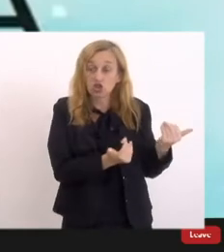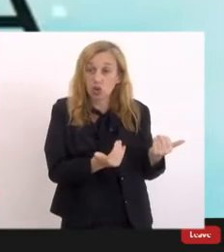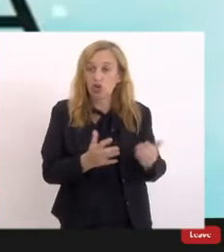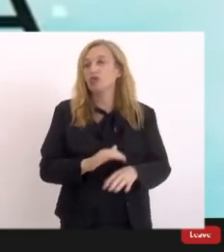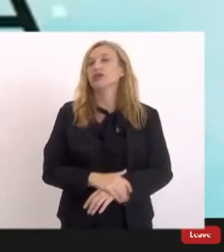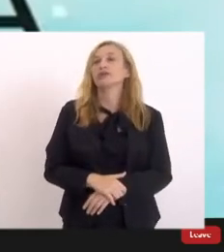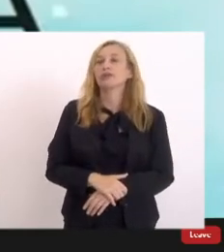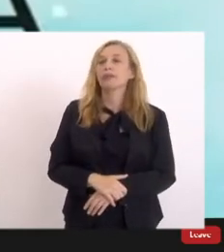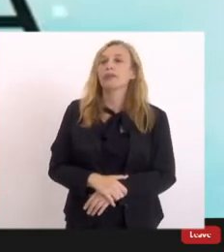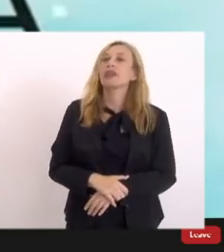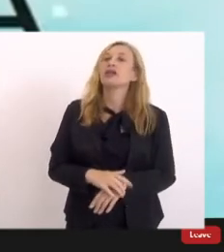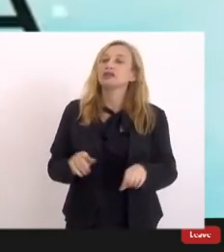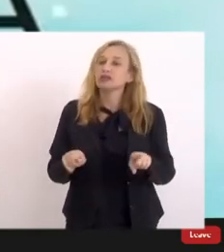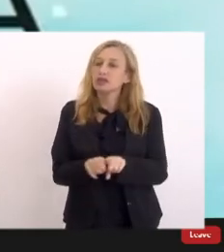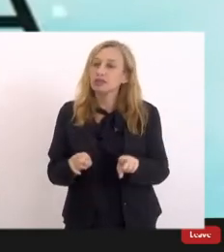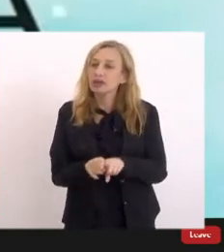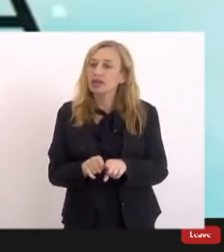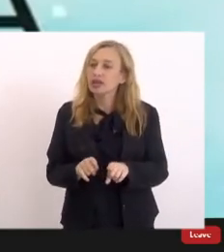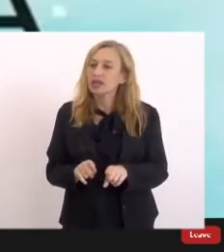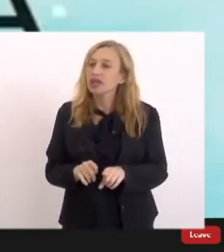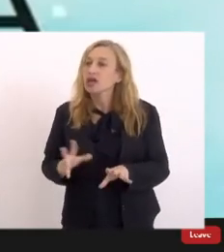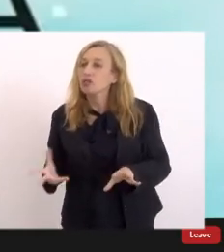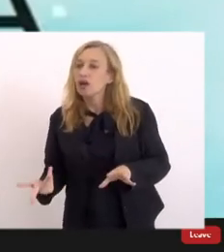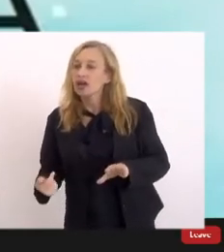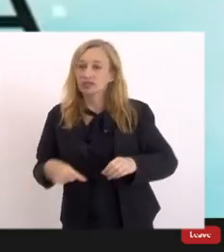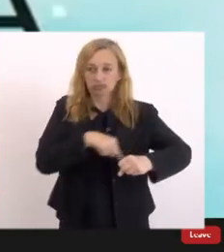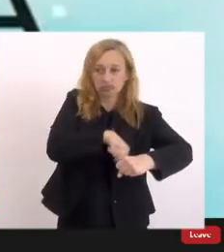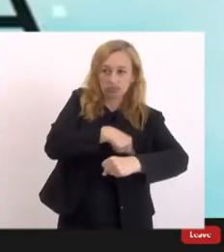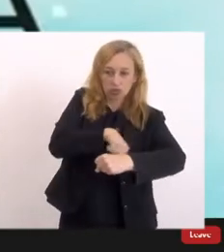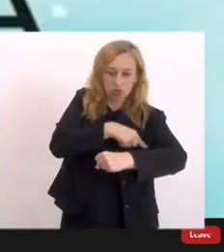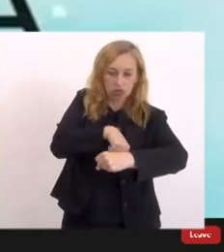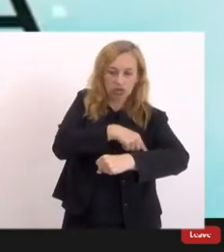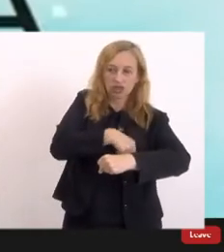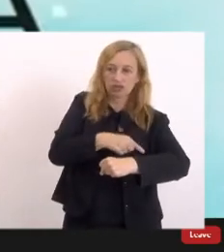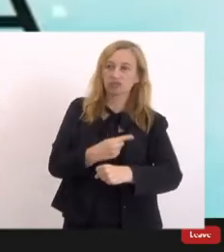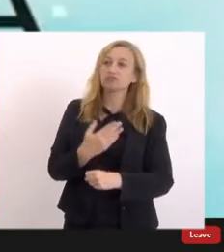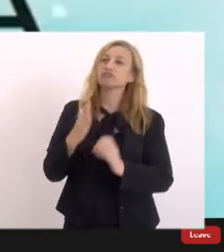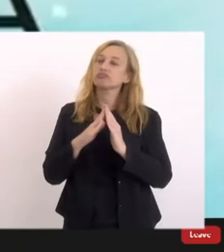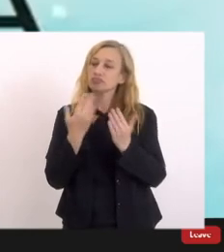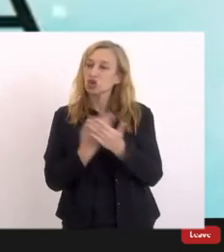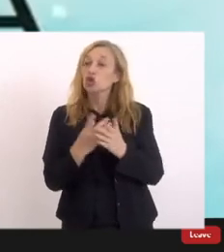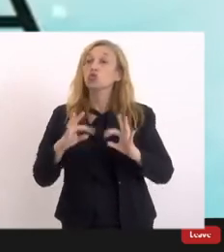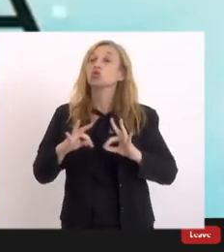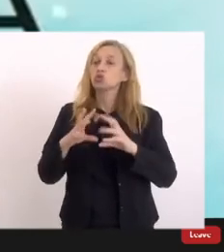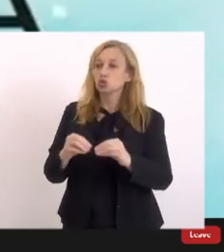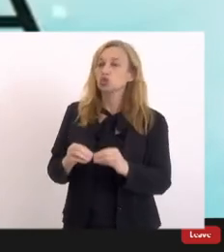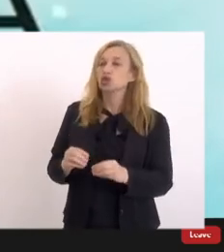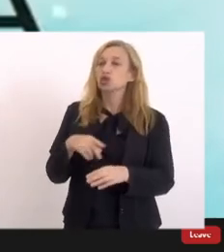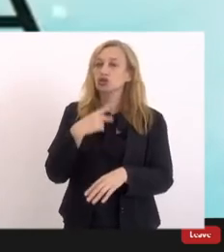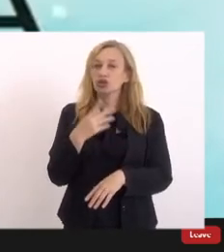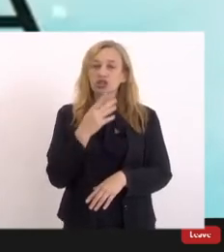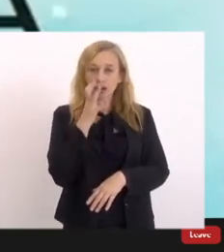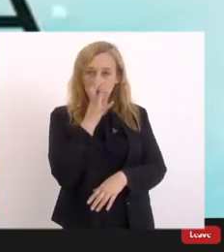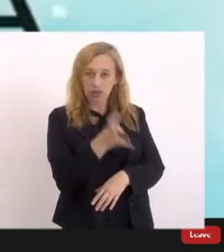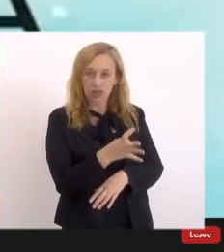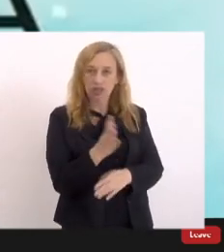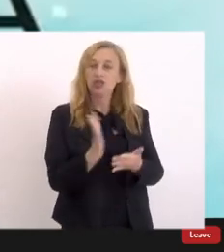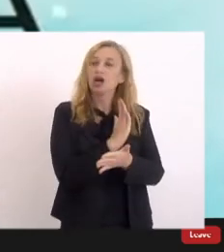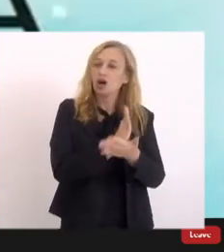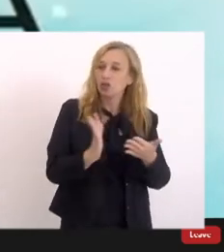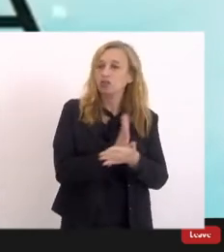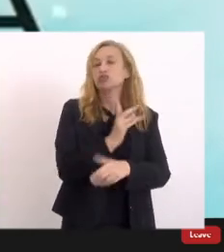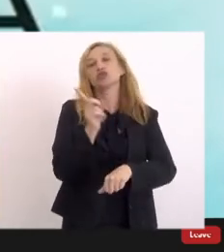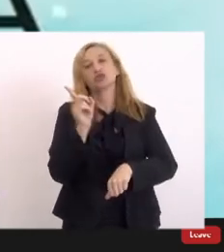as condições para fazer a merenda da escola, ou seja, tudo que nós já estamos denunciando há algum